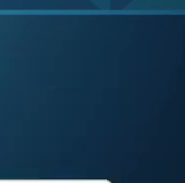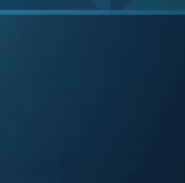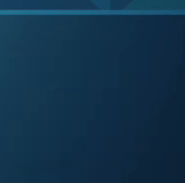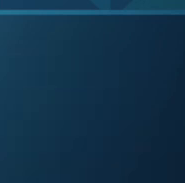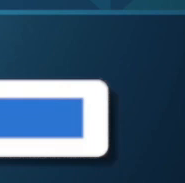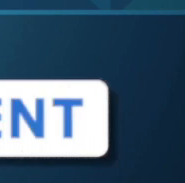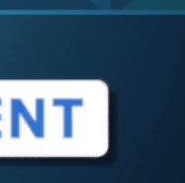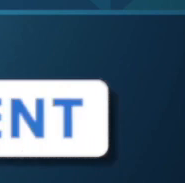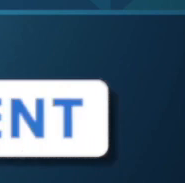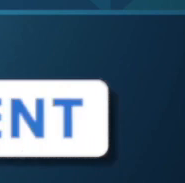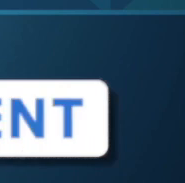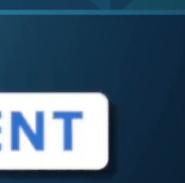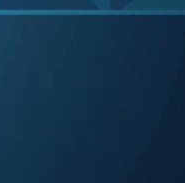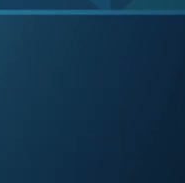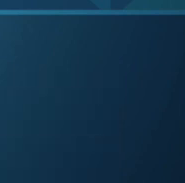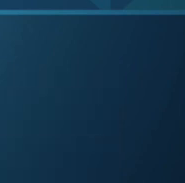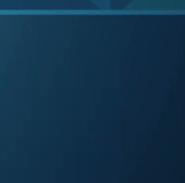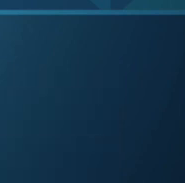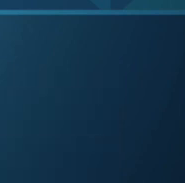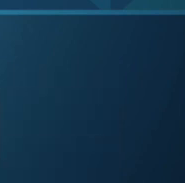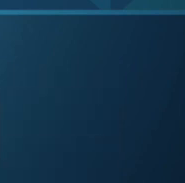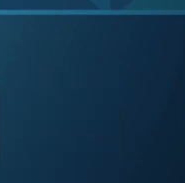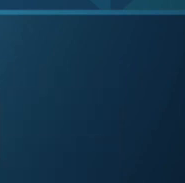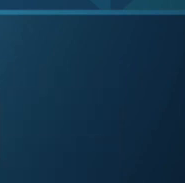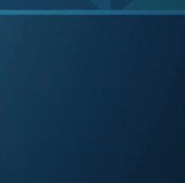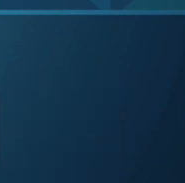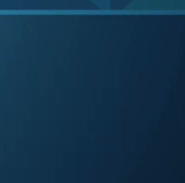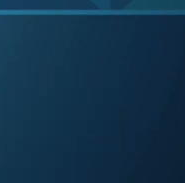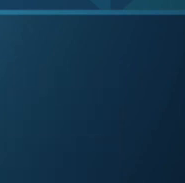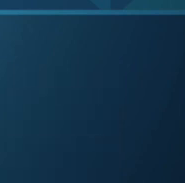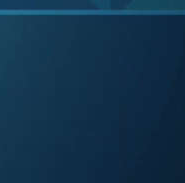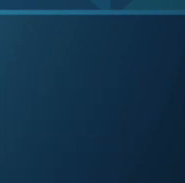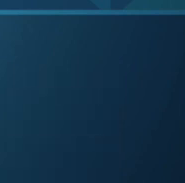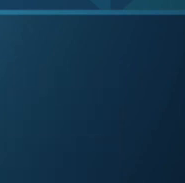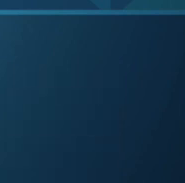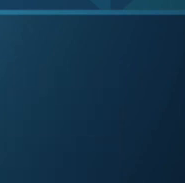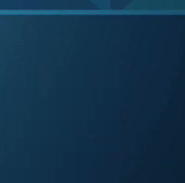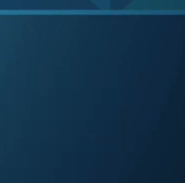notificação. Fo comentário no fahetutang va media social Siraceluk.